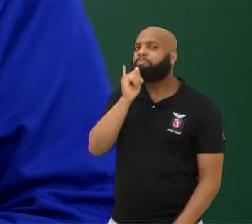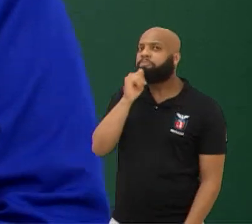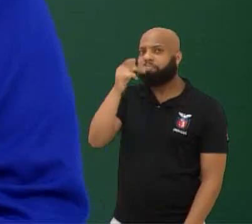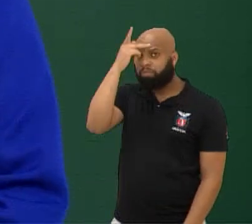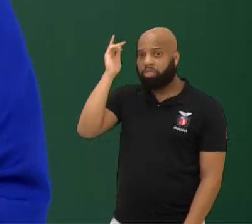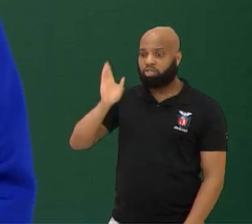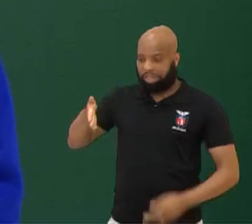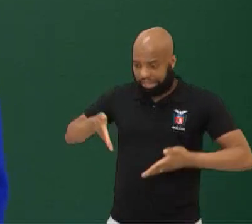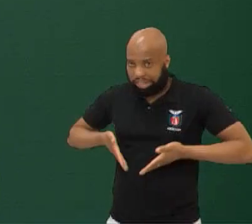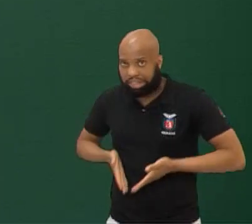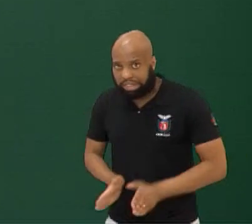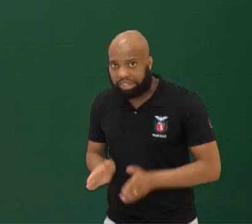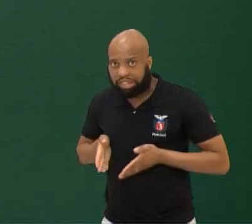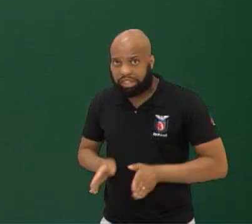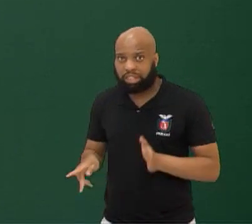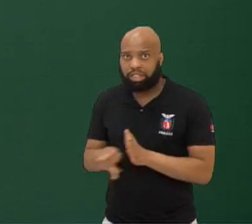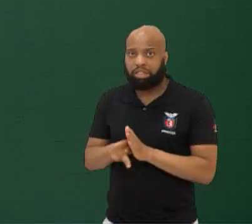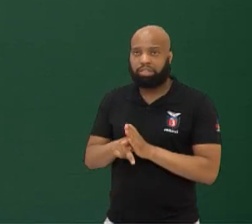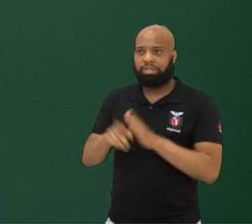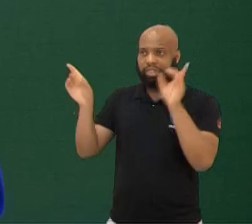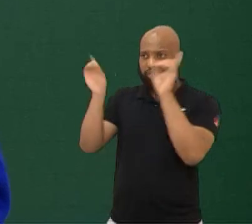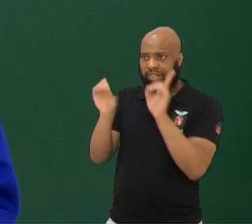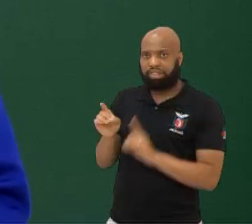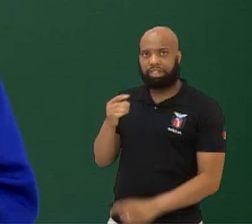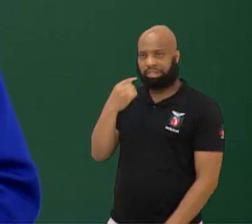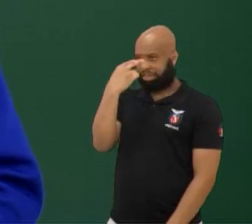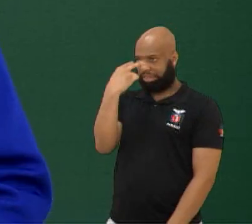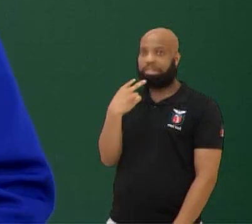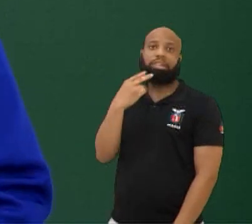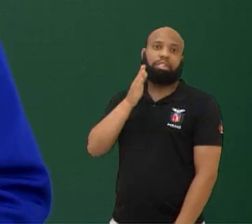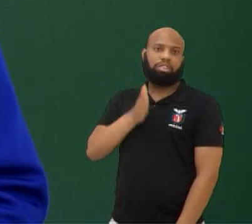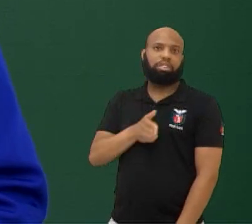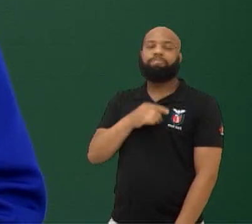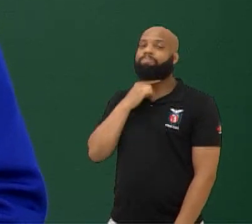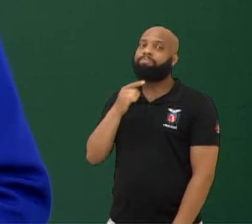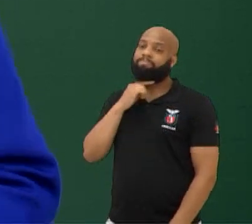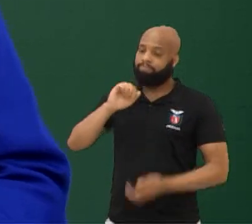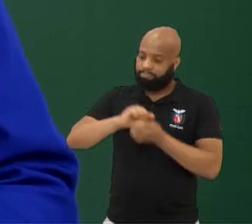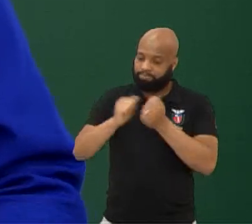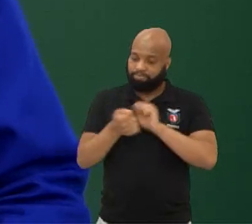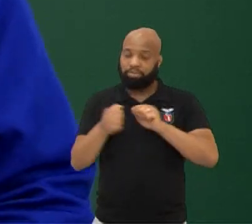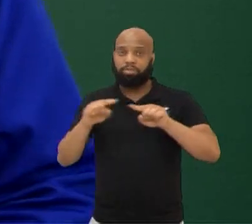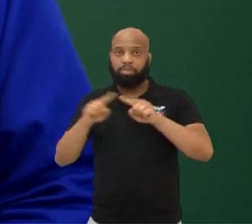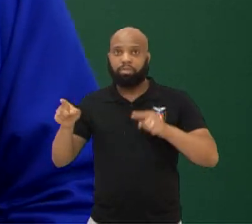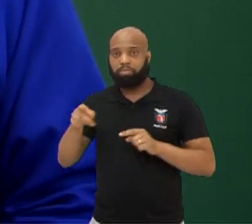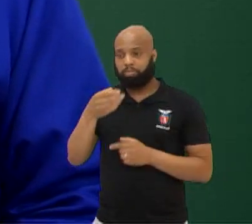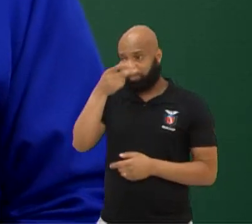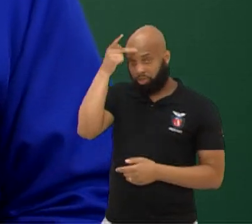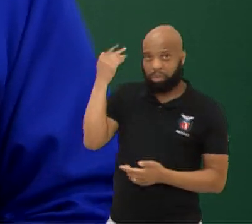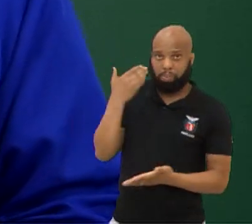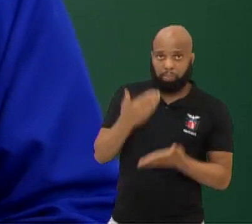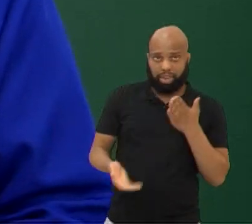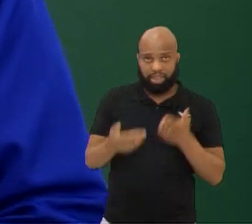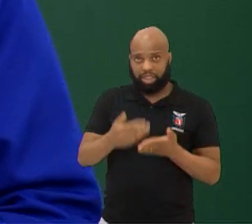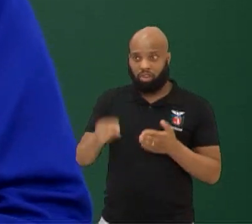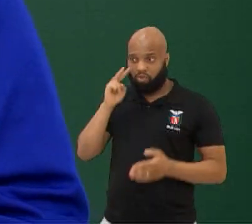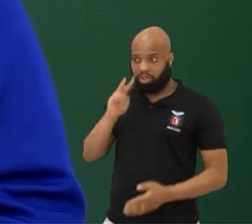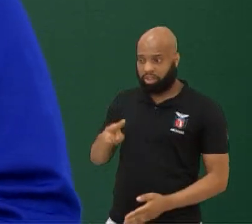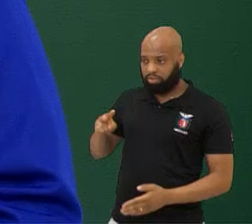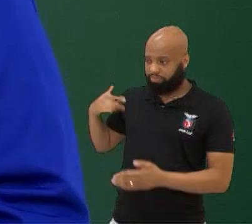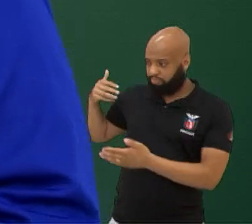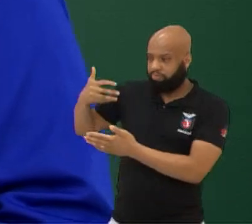que já nasceram com a deficiência visual, possivelmente não vão ter essa adequação. Mas quem perdeu a visão durante a